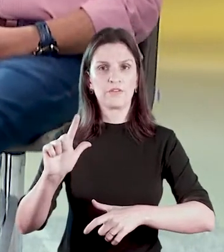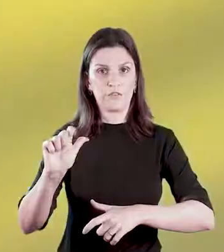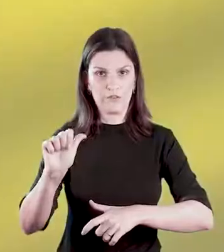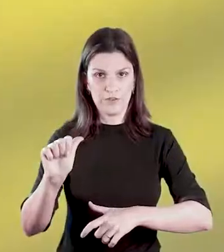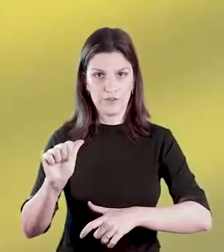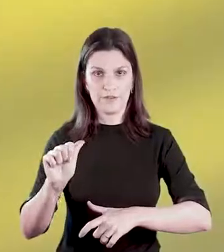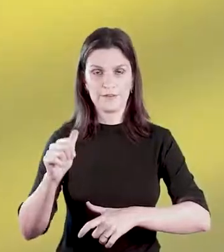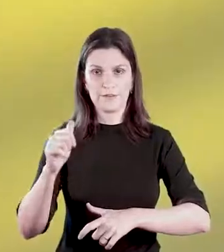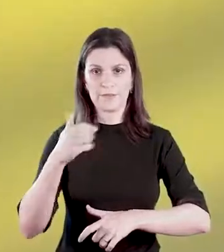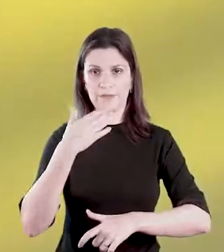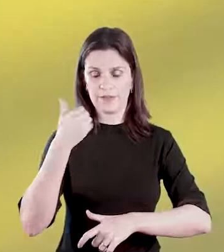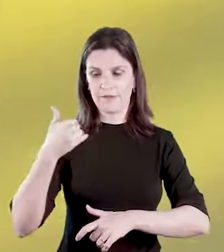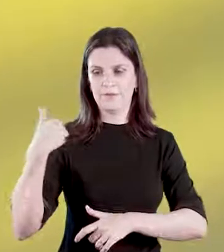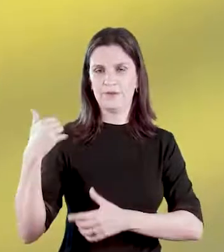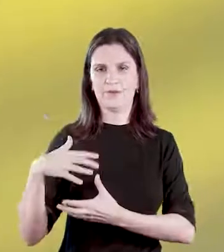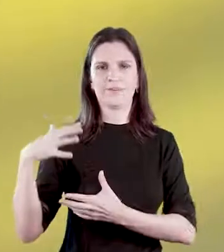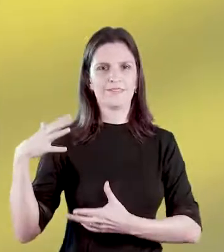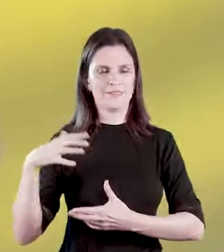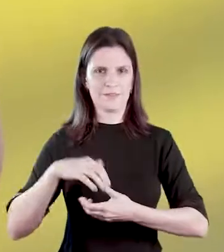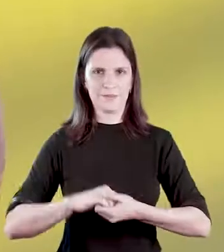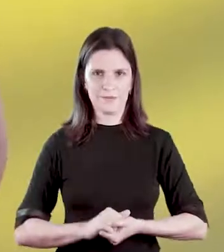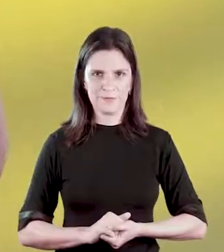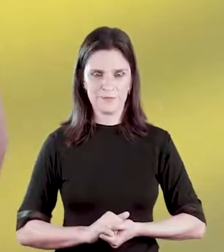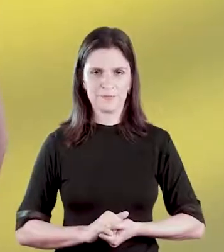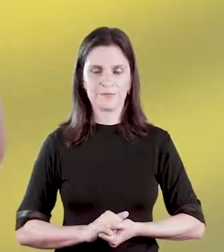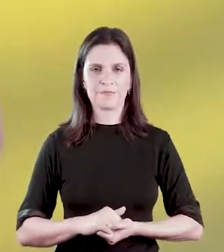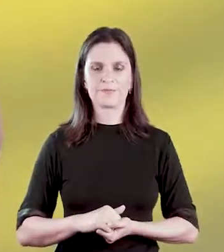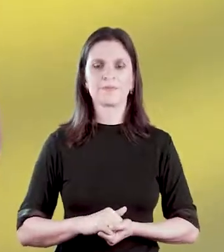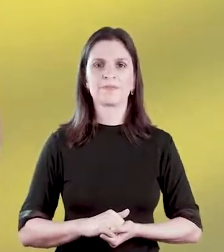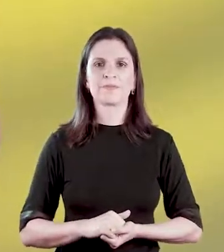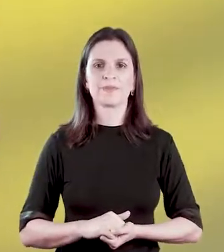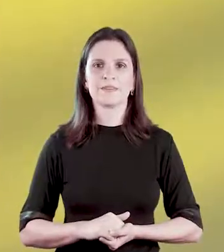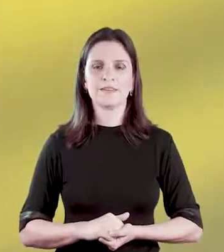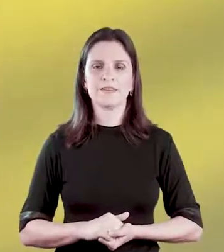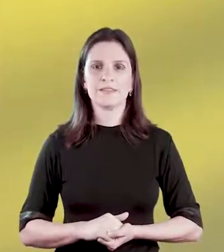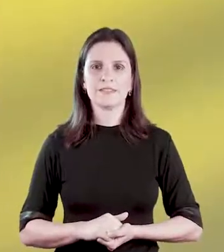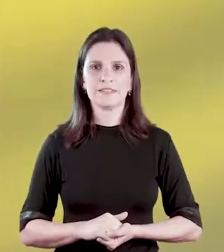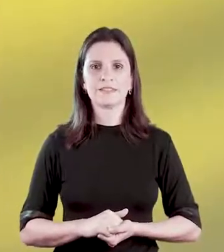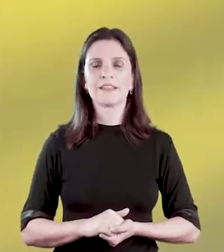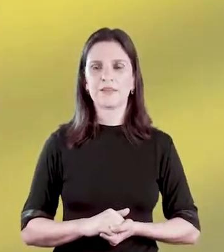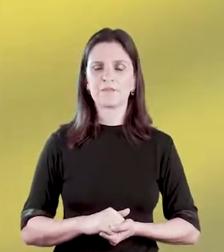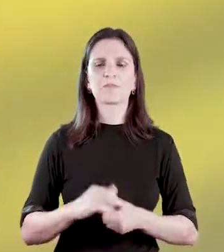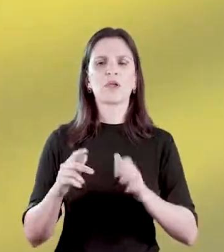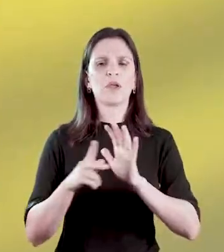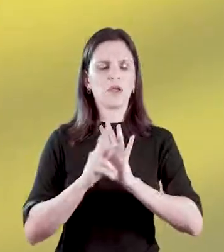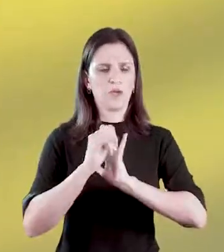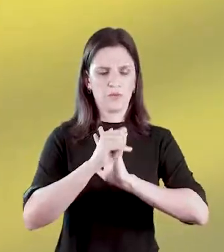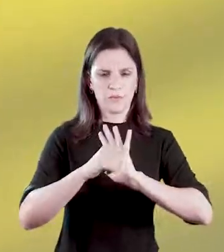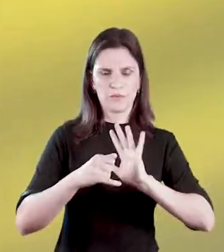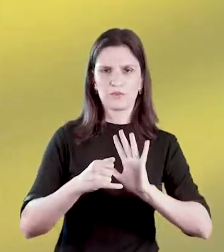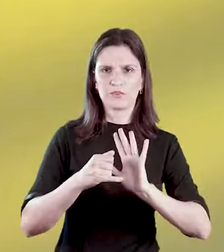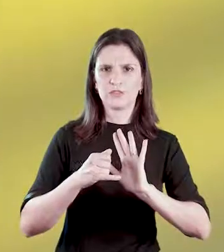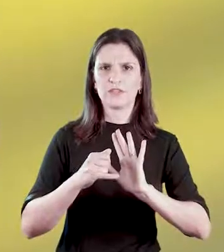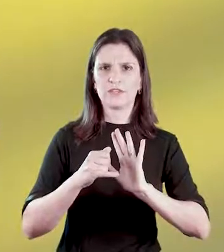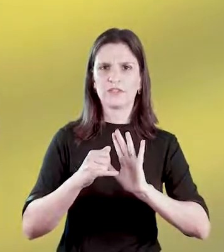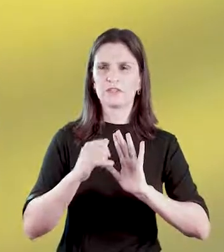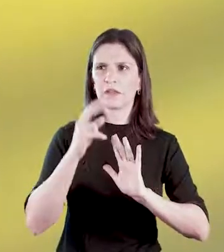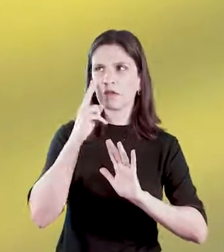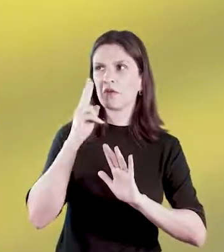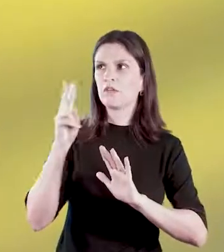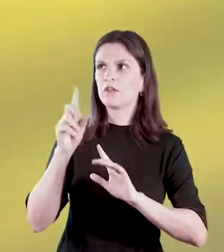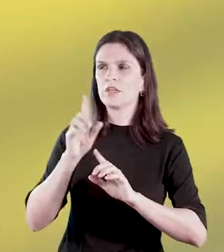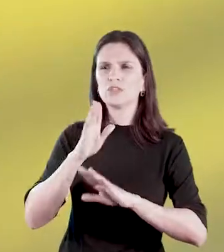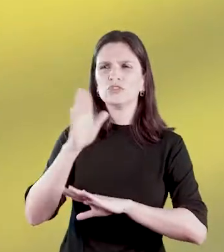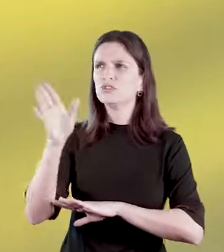então a vida da melhor idade é um projeto meu projeto que eu fui buscar em outras cidades o que